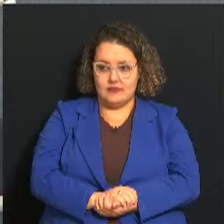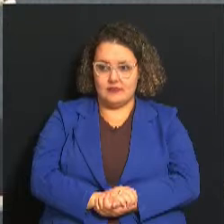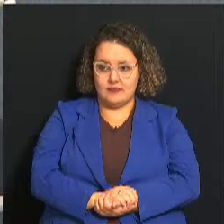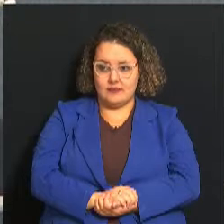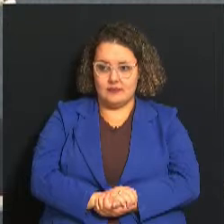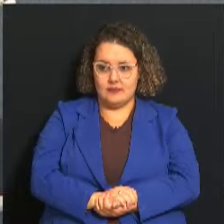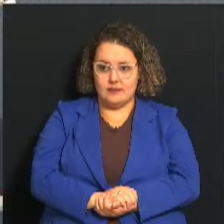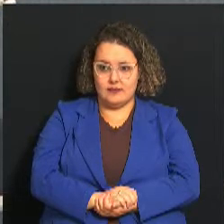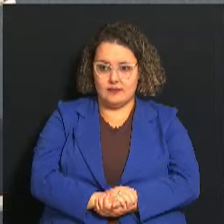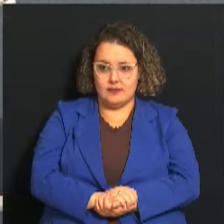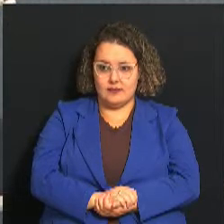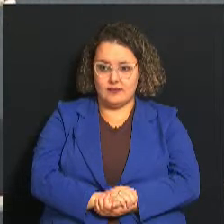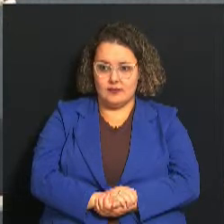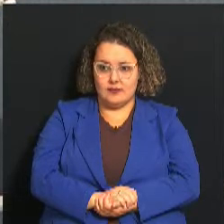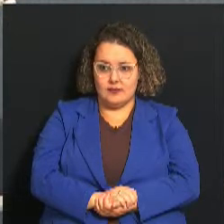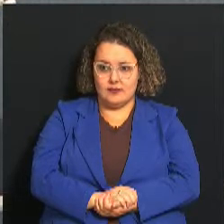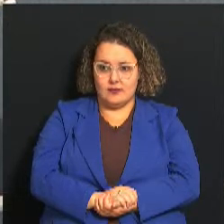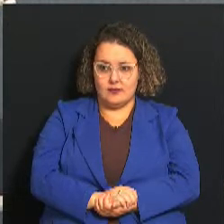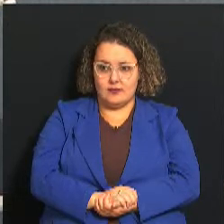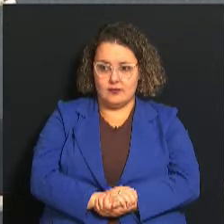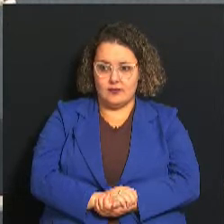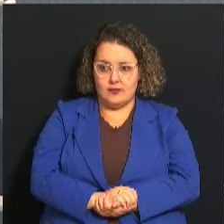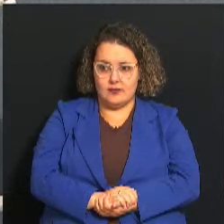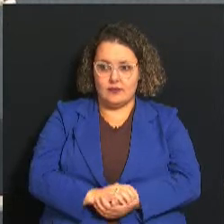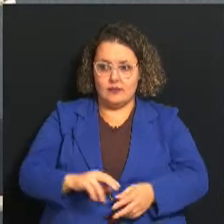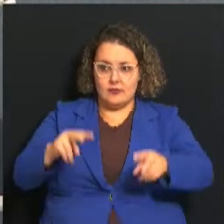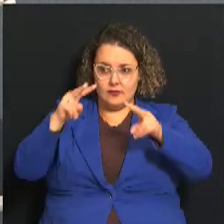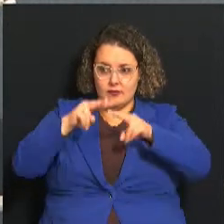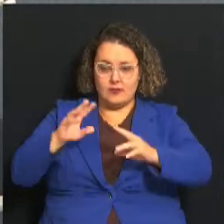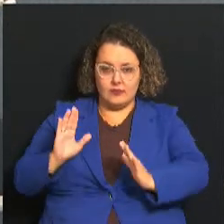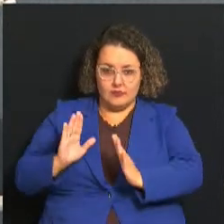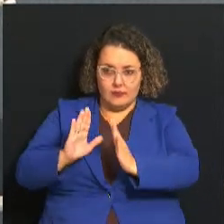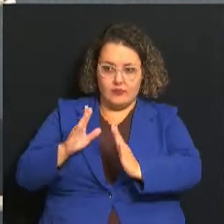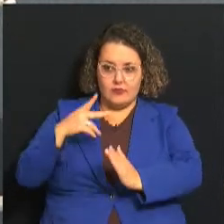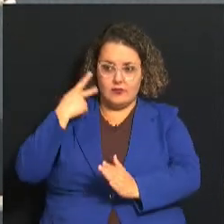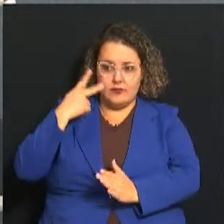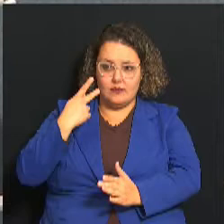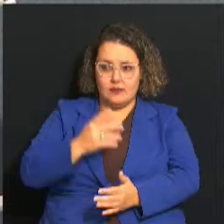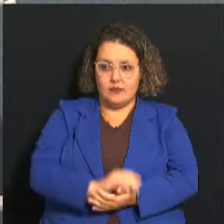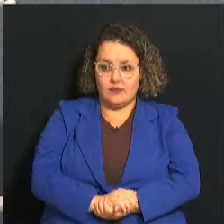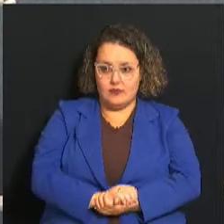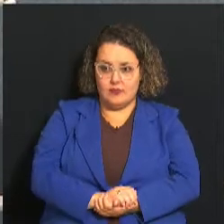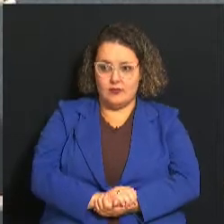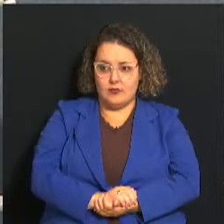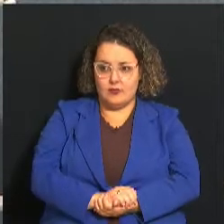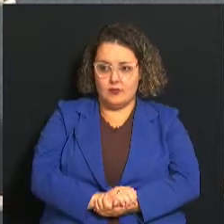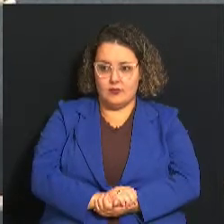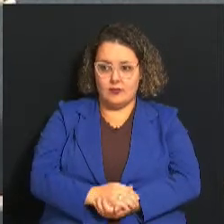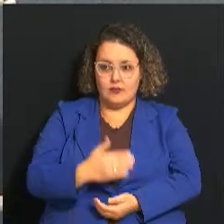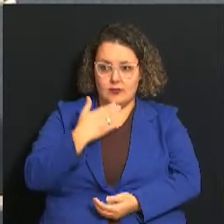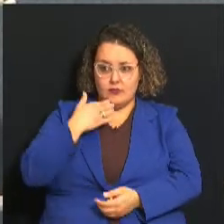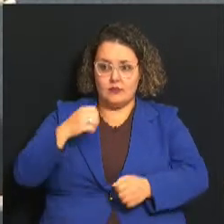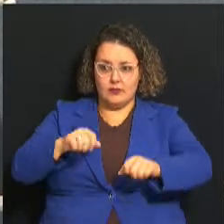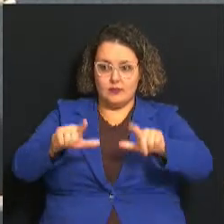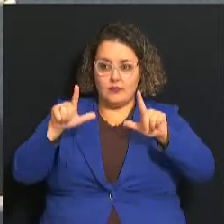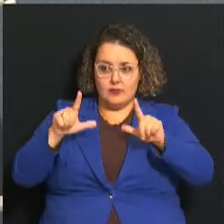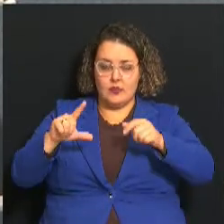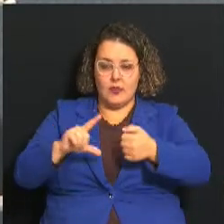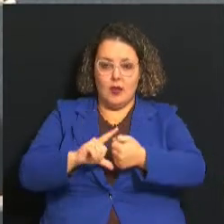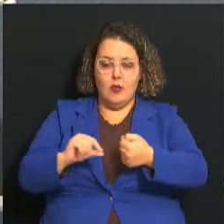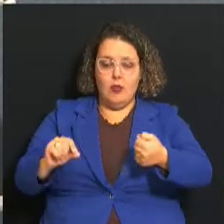o seguinte, eu vejo esta frente parlamentar, por isso que eu pedi destaque já no artigo